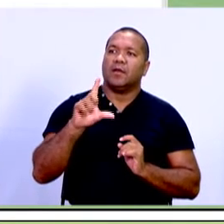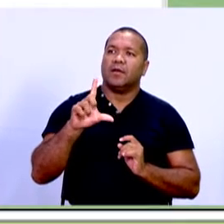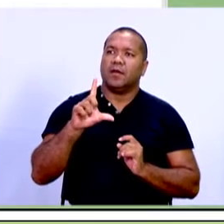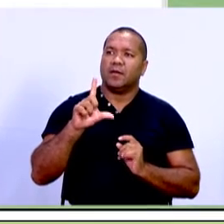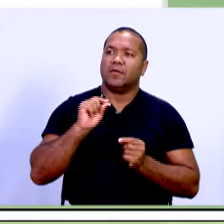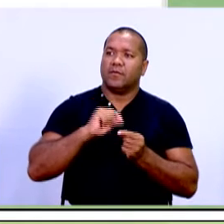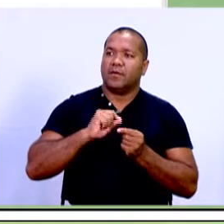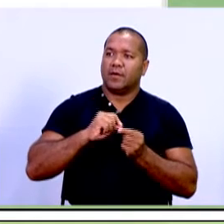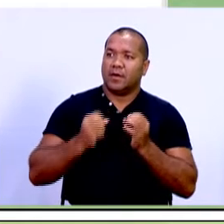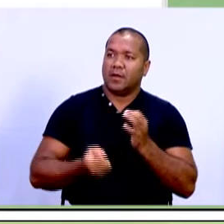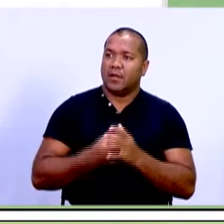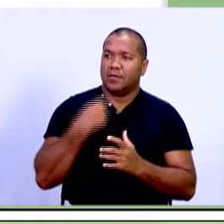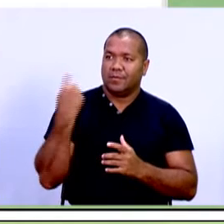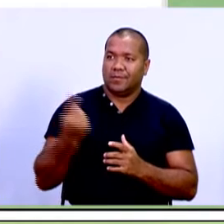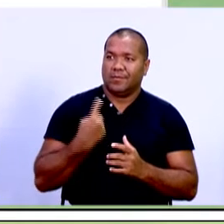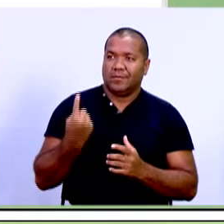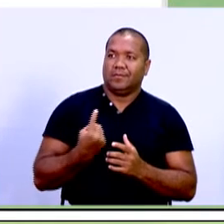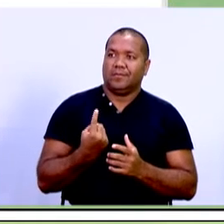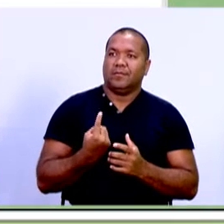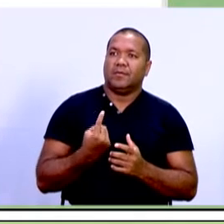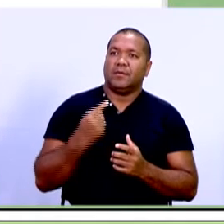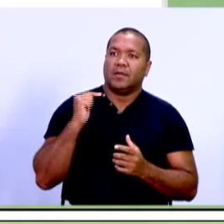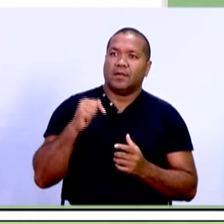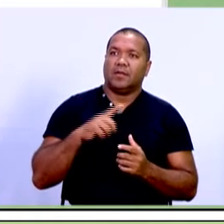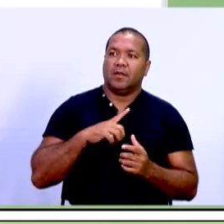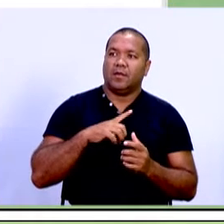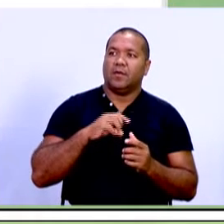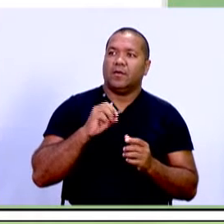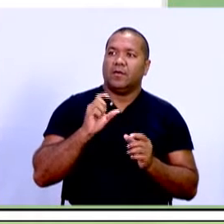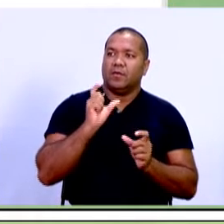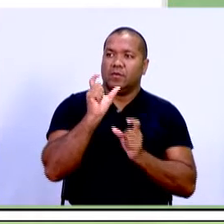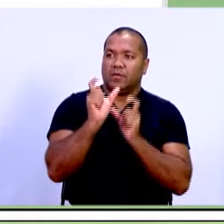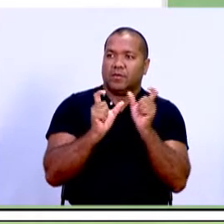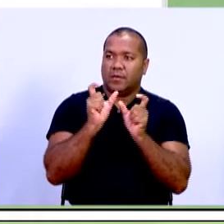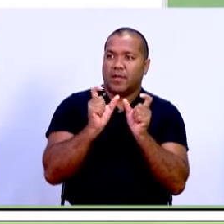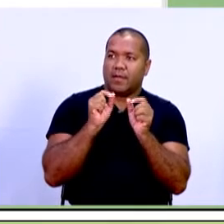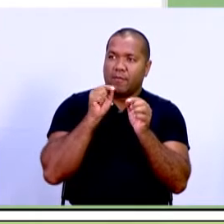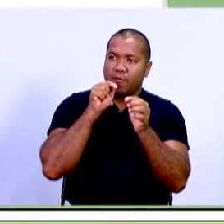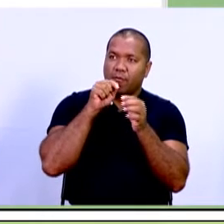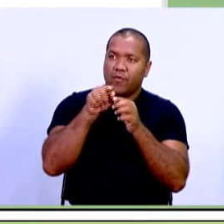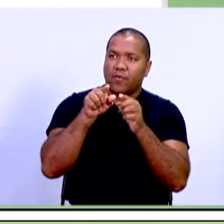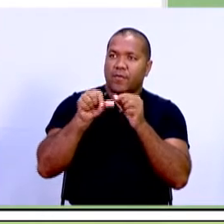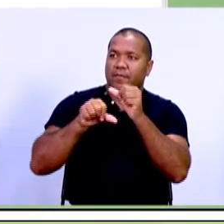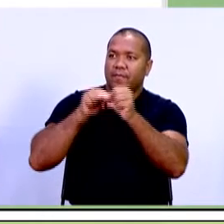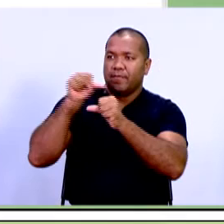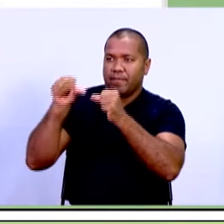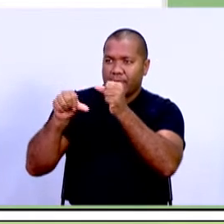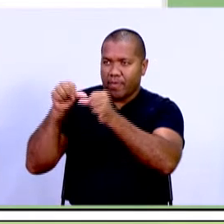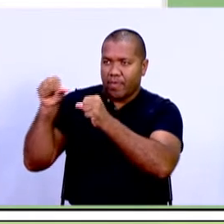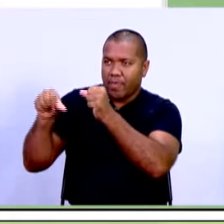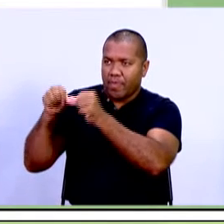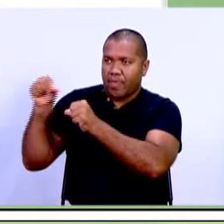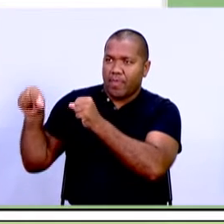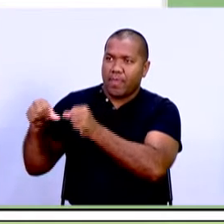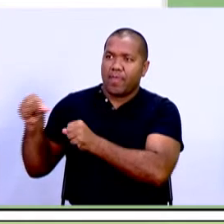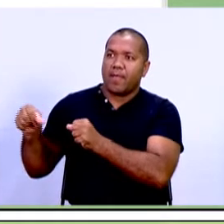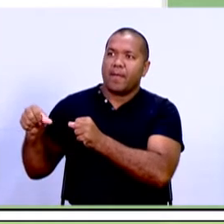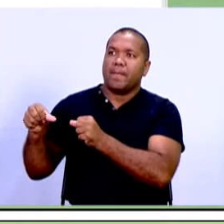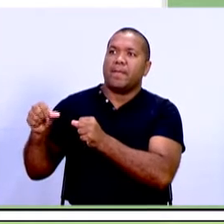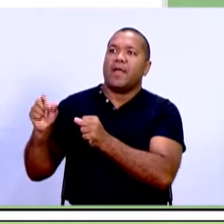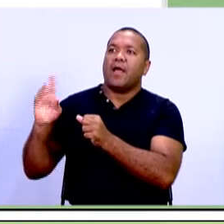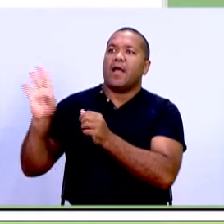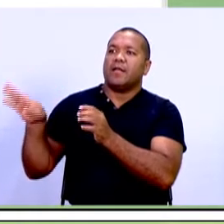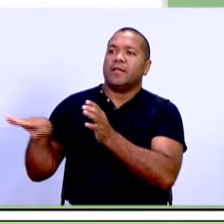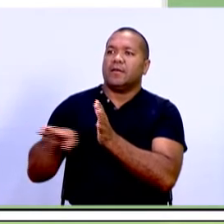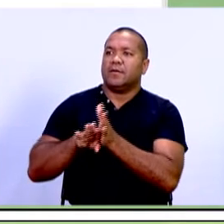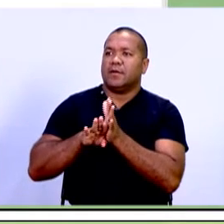por nós. Então aqui a gente tem a entrada do dado e todas as transformações que foram necessárias